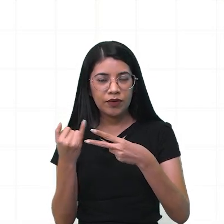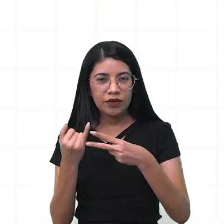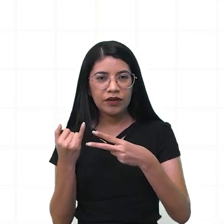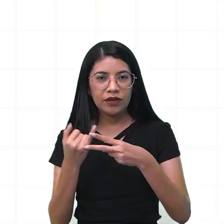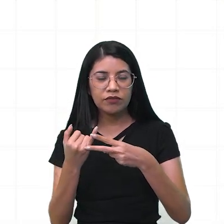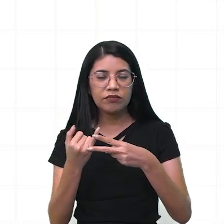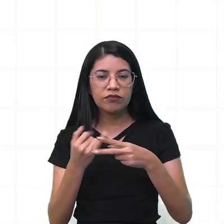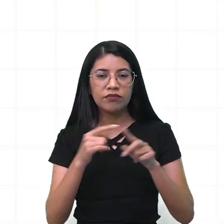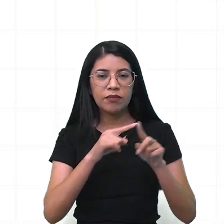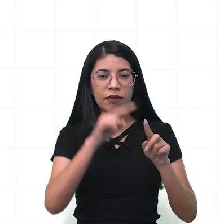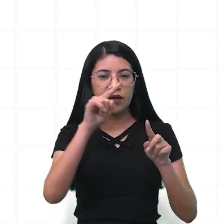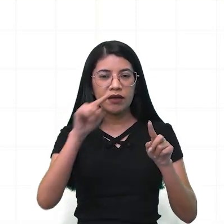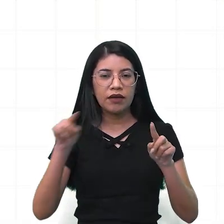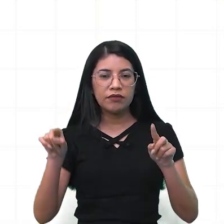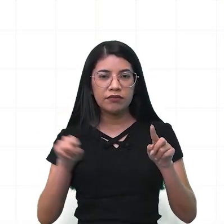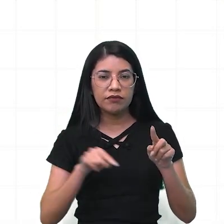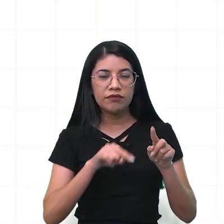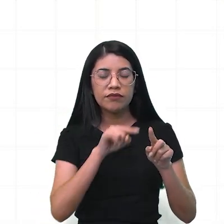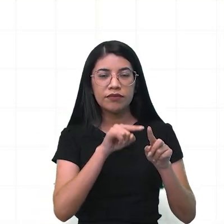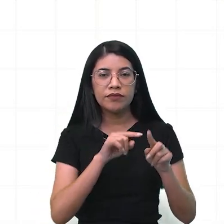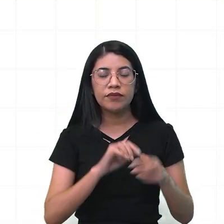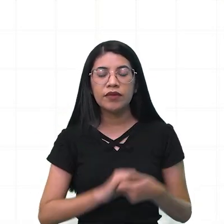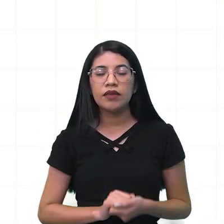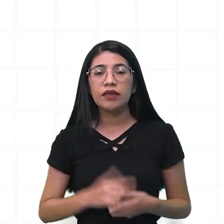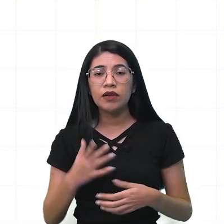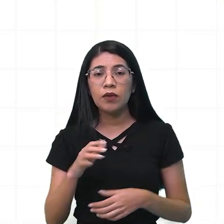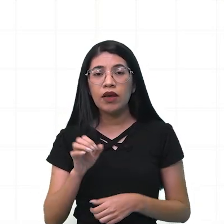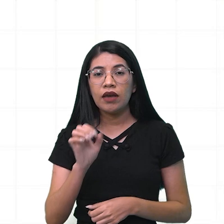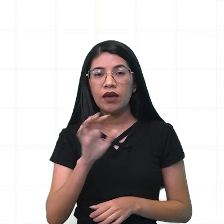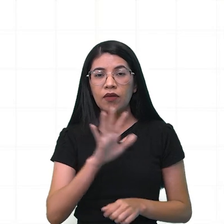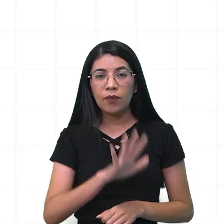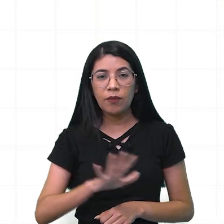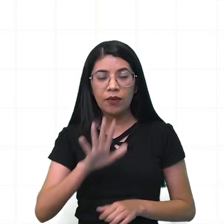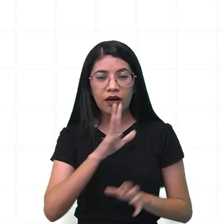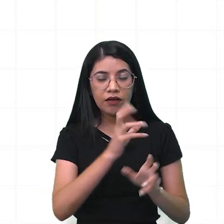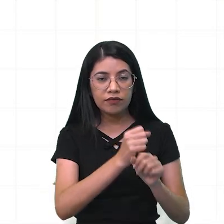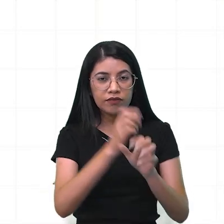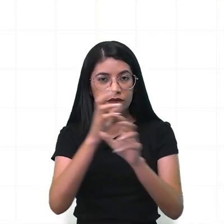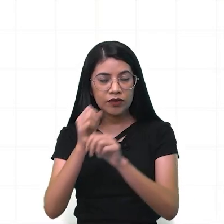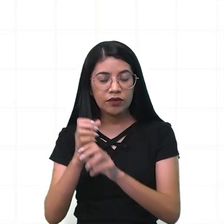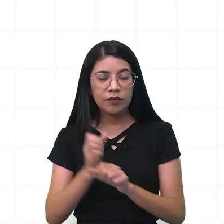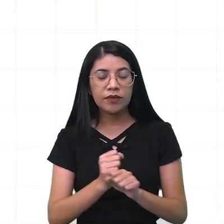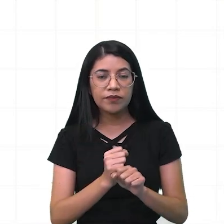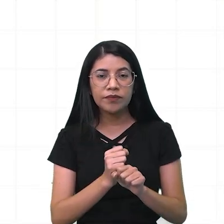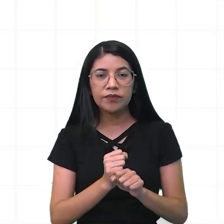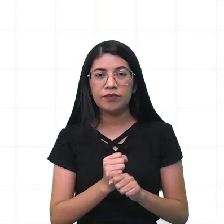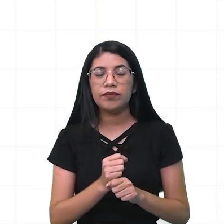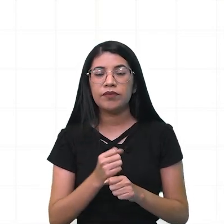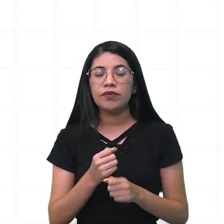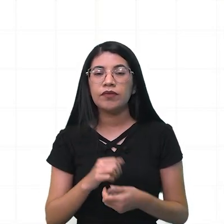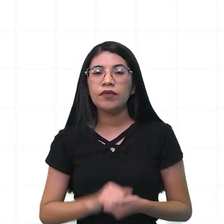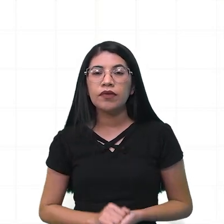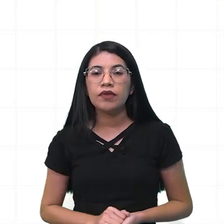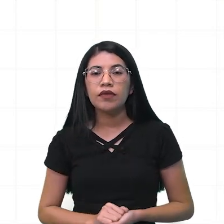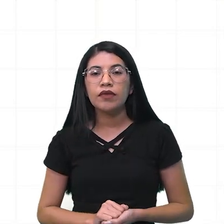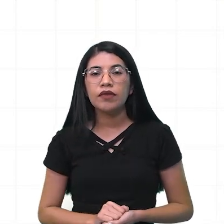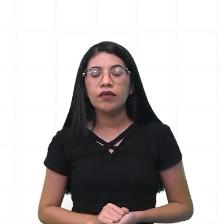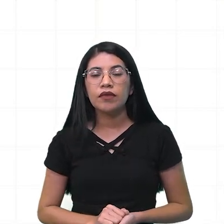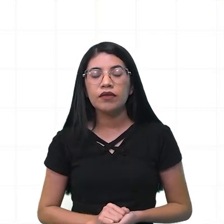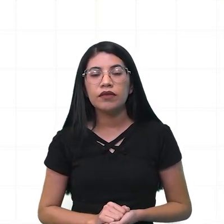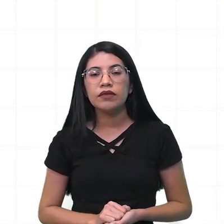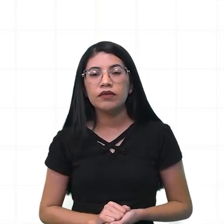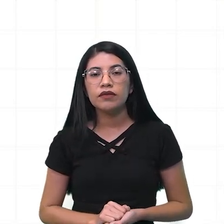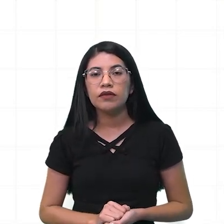lados. Como se trata de perímetro, eu já sei que eu tenho que fazer o somatório de todos os